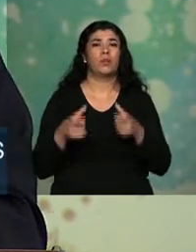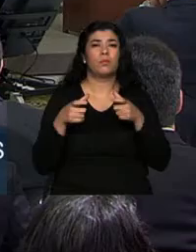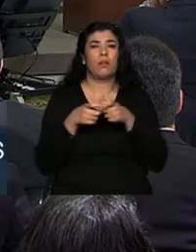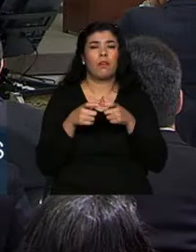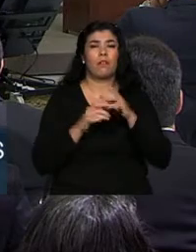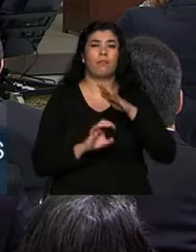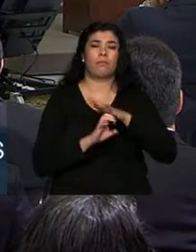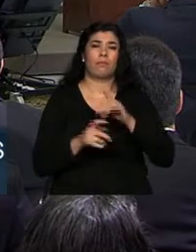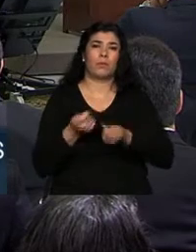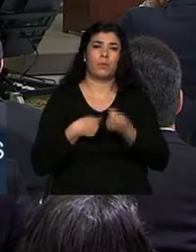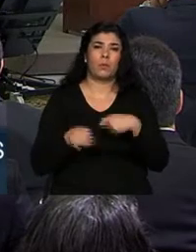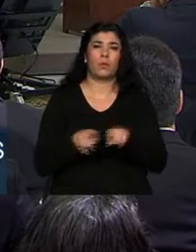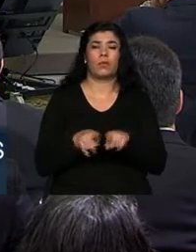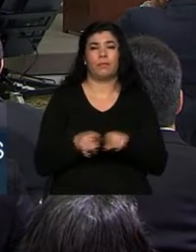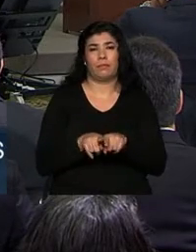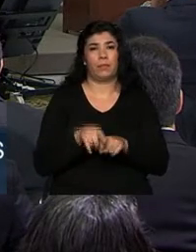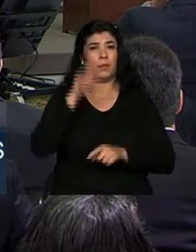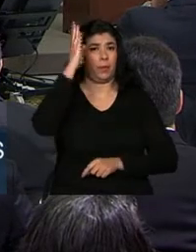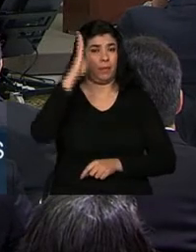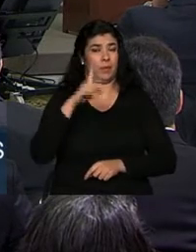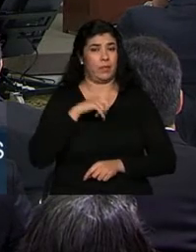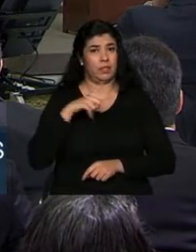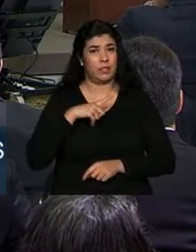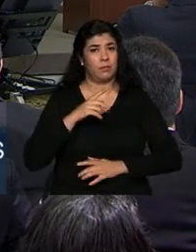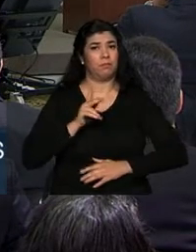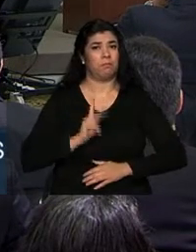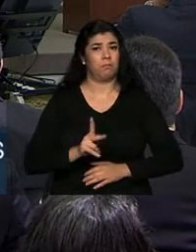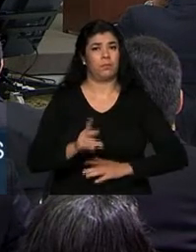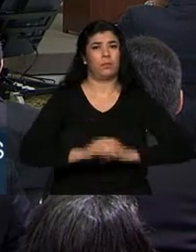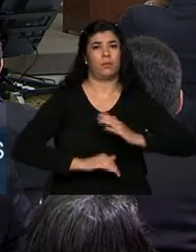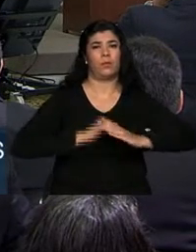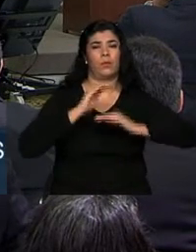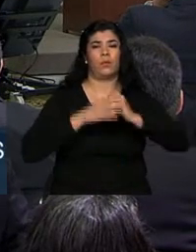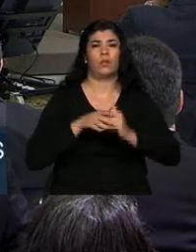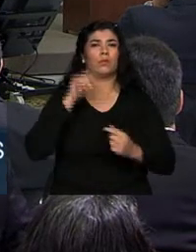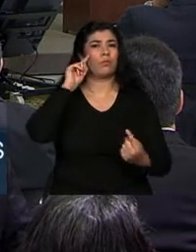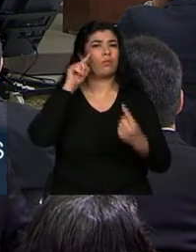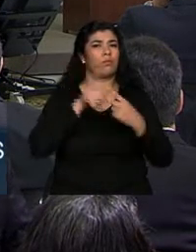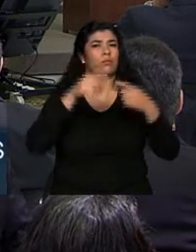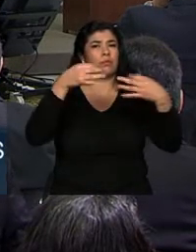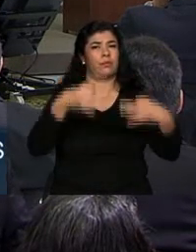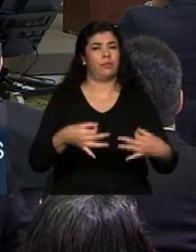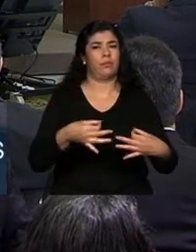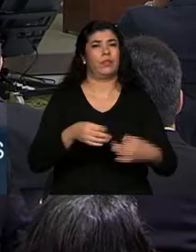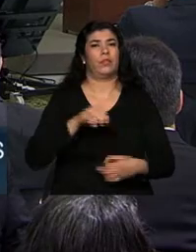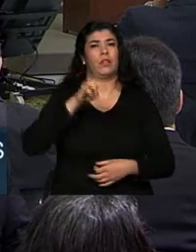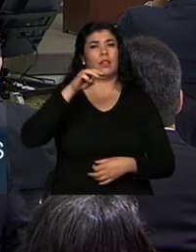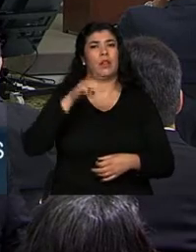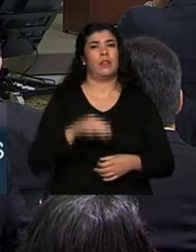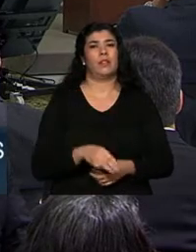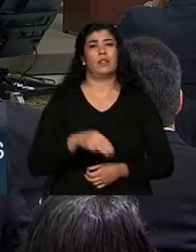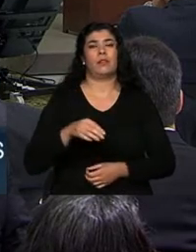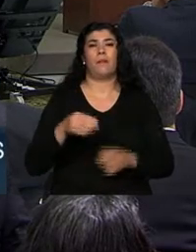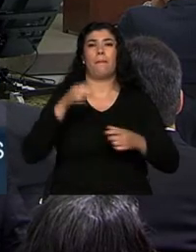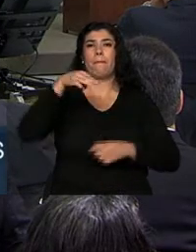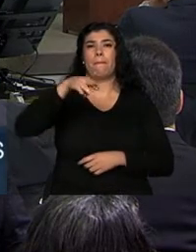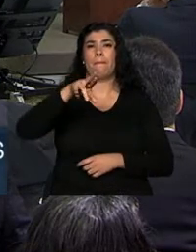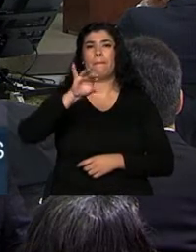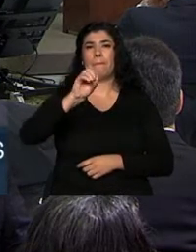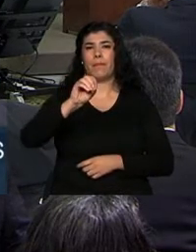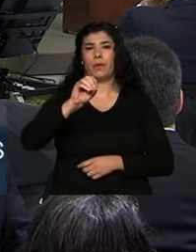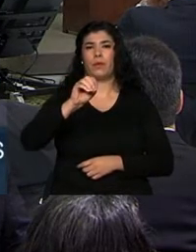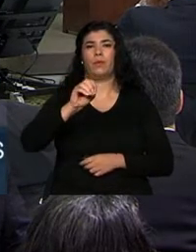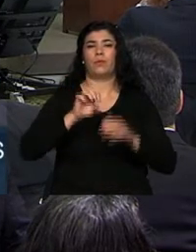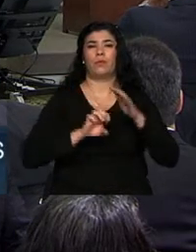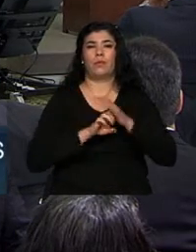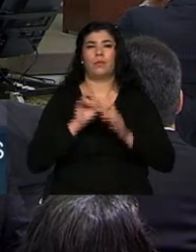negócios. E o Brasil tem dado passos firmes nessa direção. Os MEI, as micro e pequenas empresas,